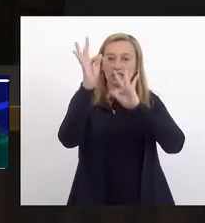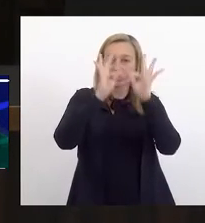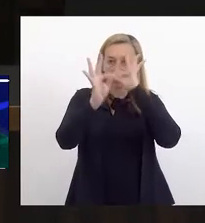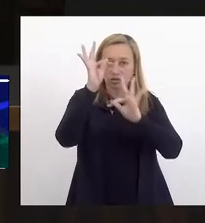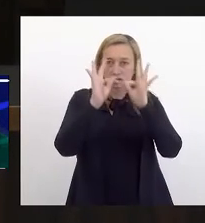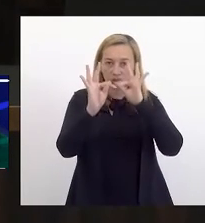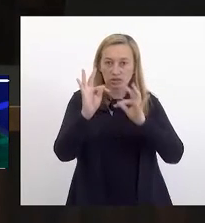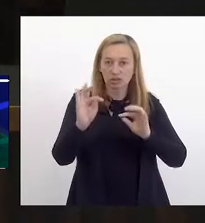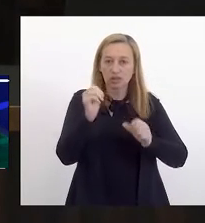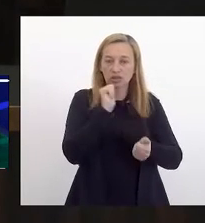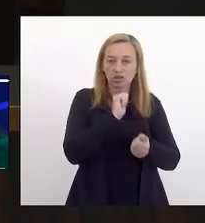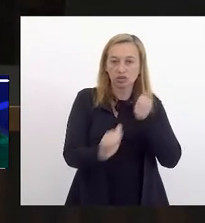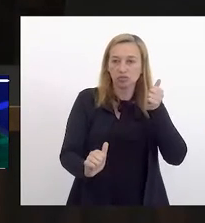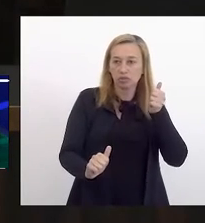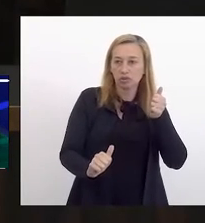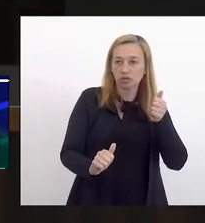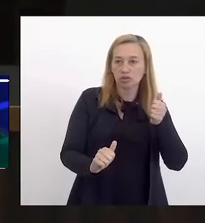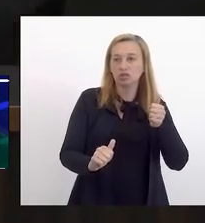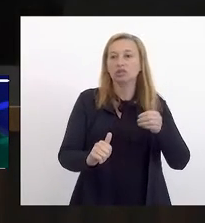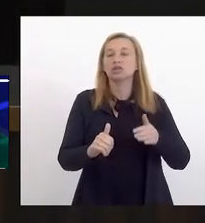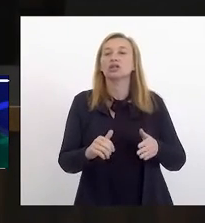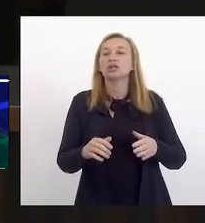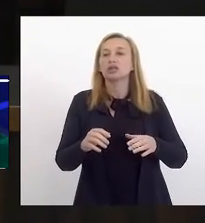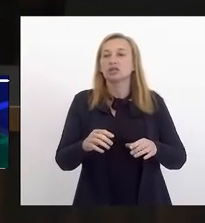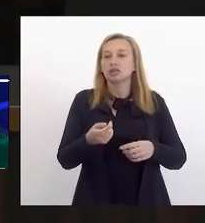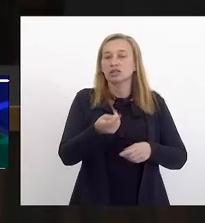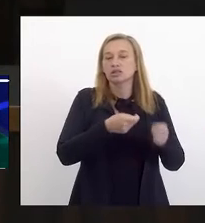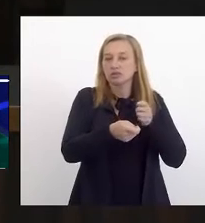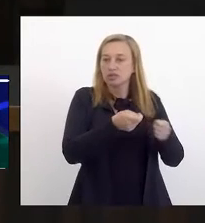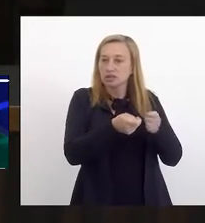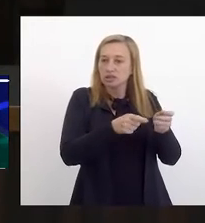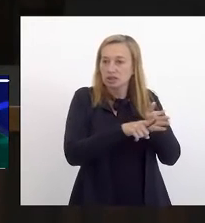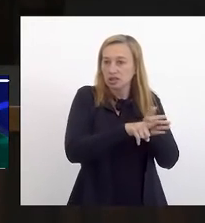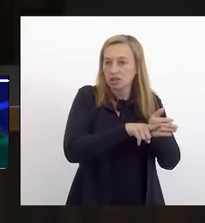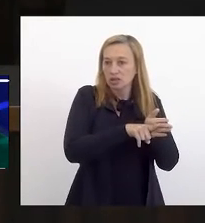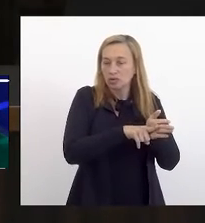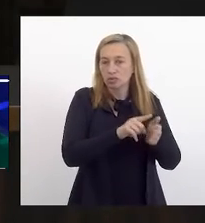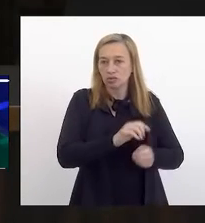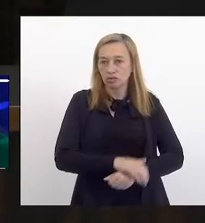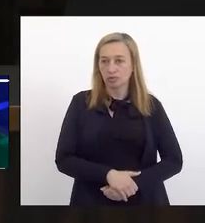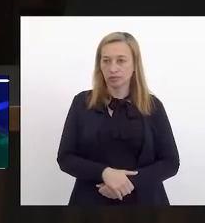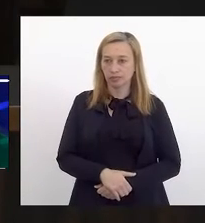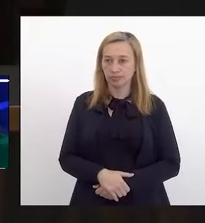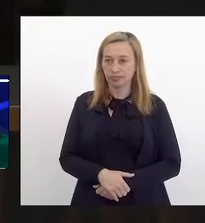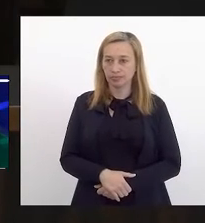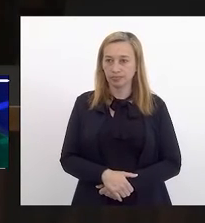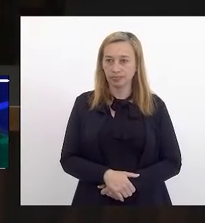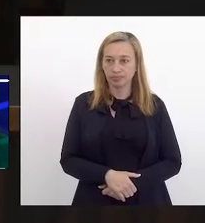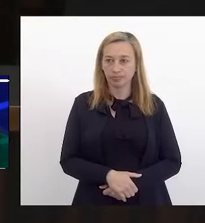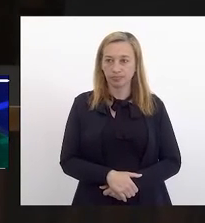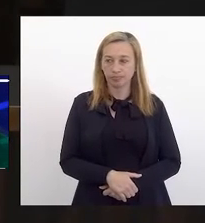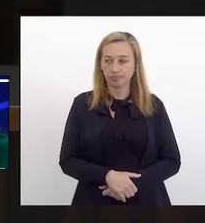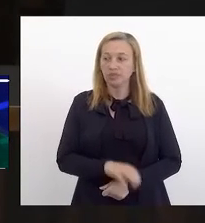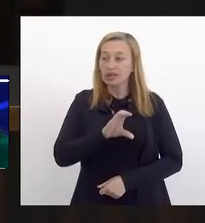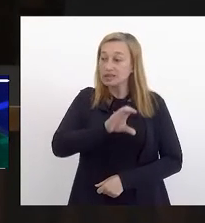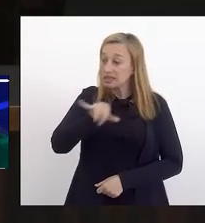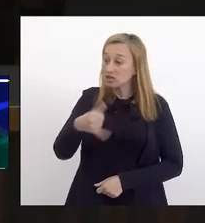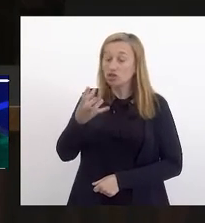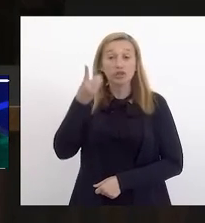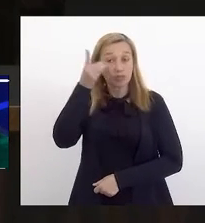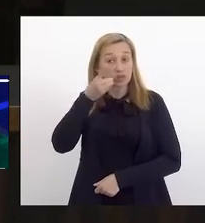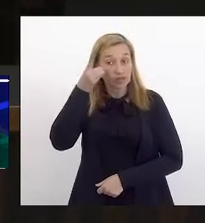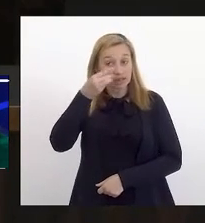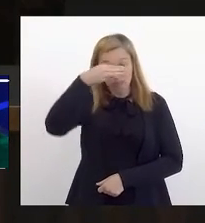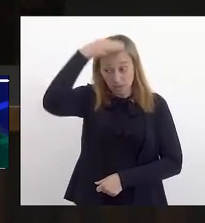Tecnologia, de Esporte e Lazer, e de Orçamento, Finanças, Fiscalização Financeira e Controle. Pela CCJ, deputado